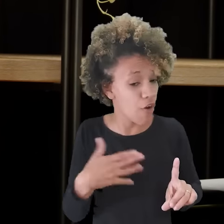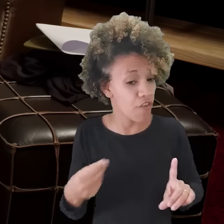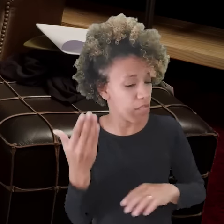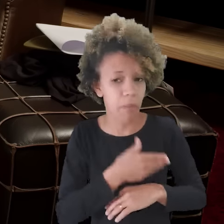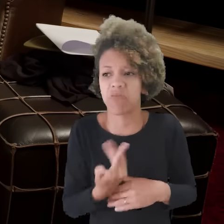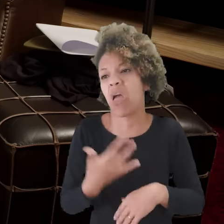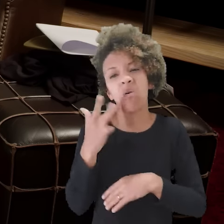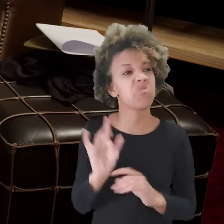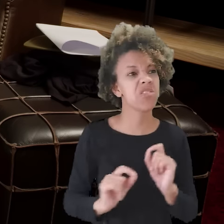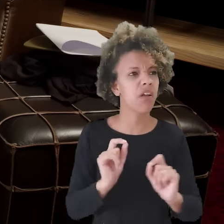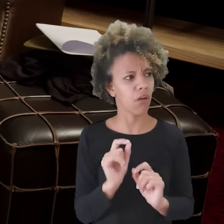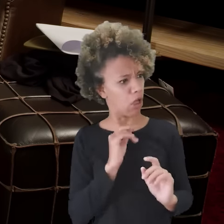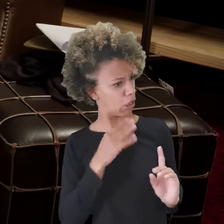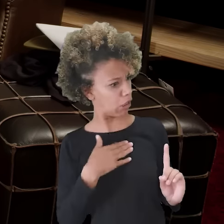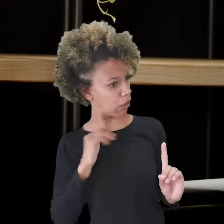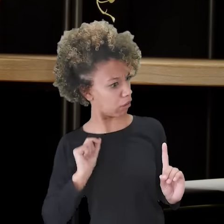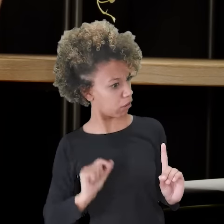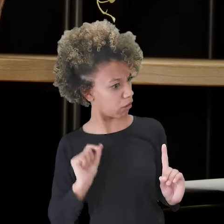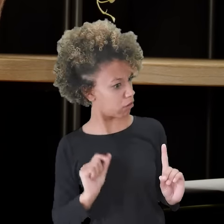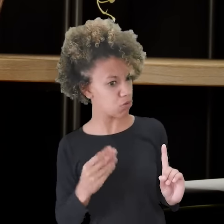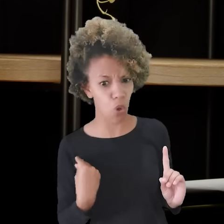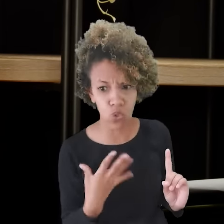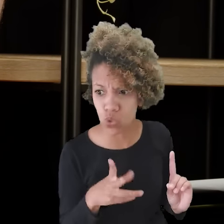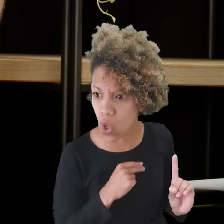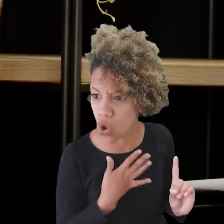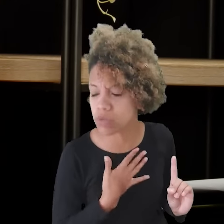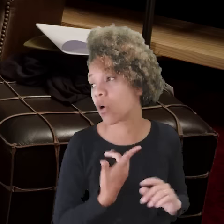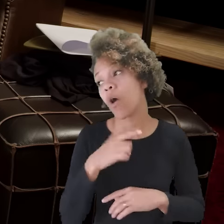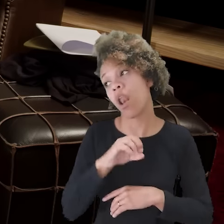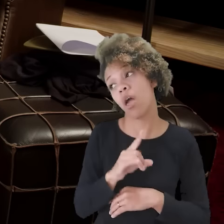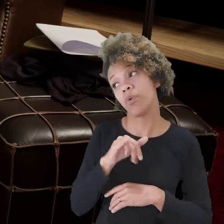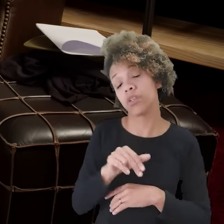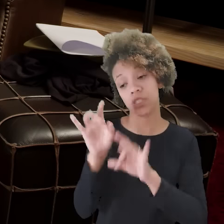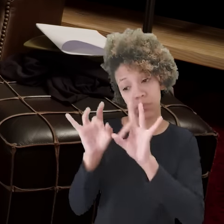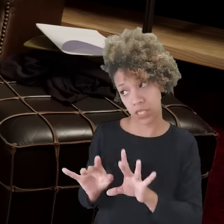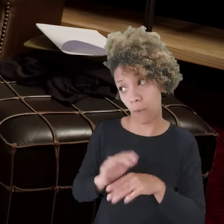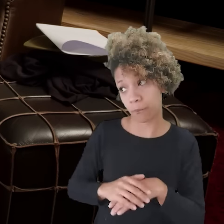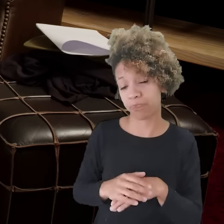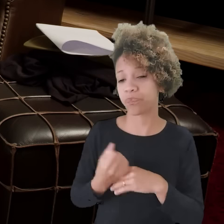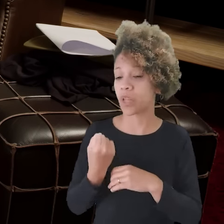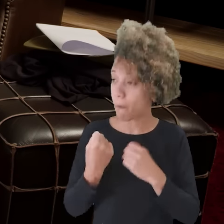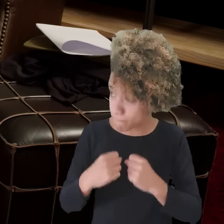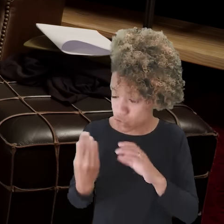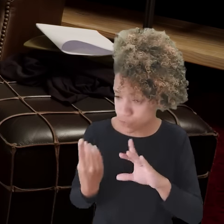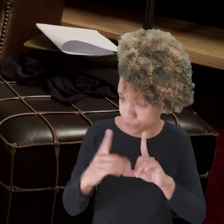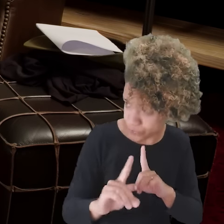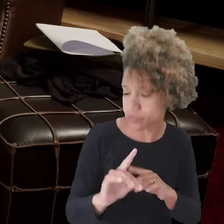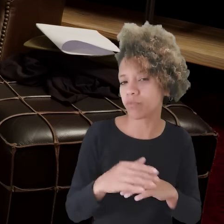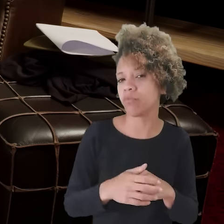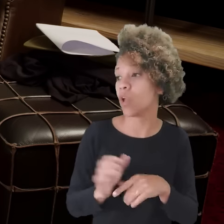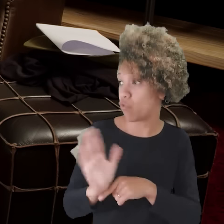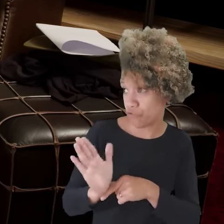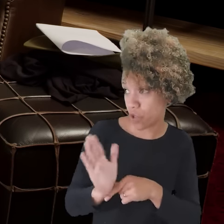ah eu acho que eu não sei o que eu não sei Aquela que isso gente poderia fazer uma especial dele assim ele colocava